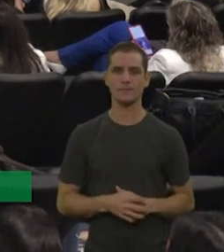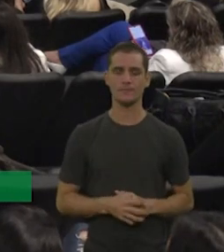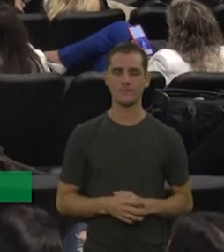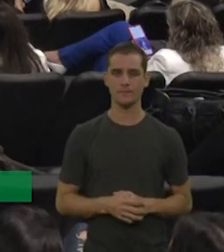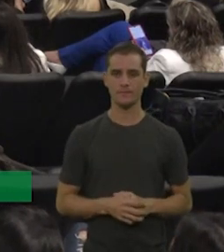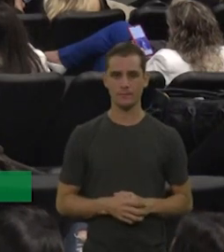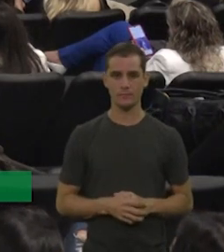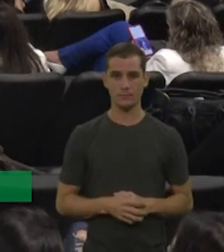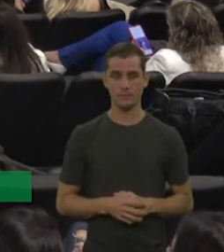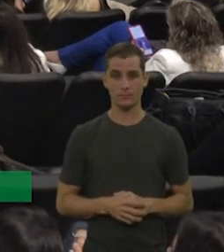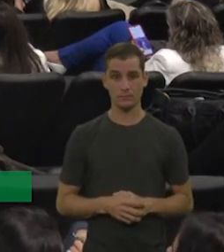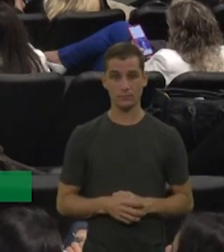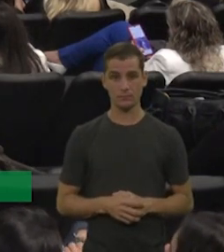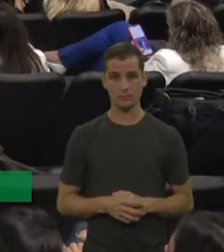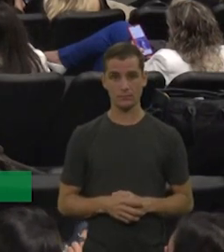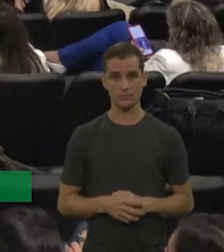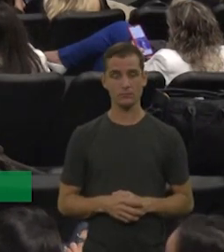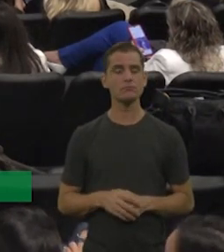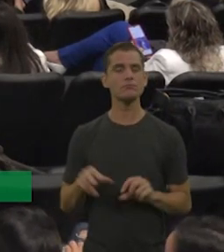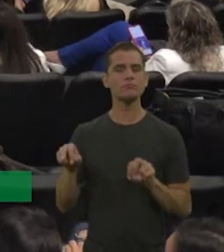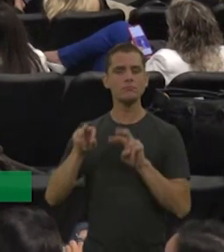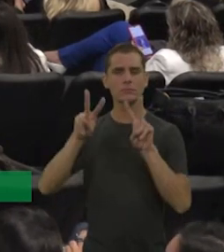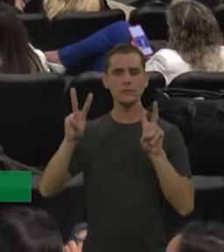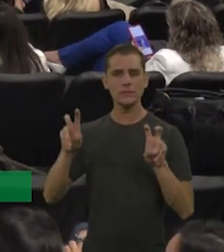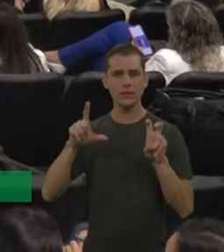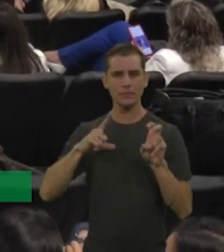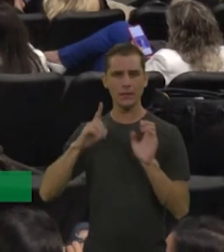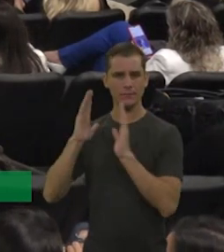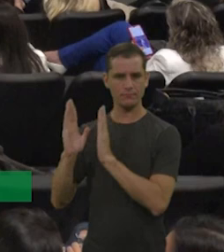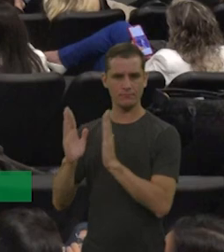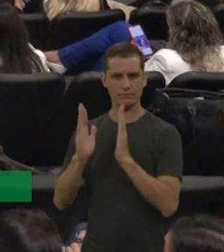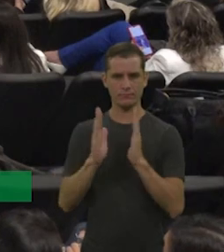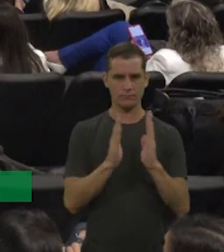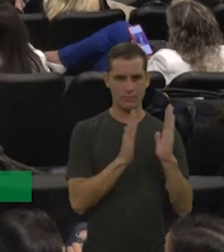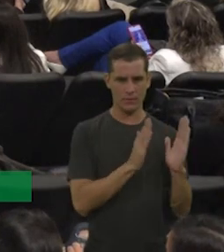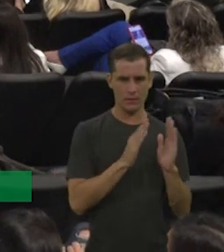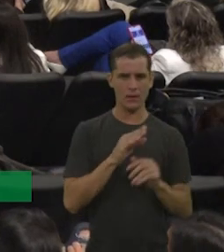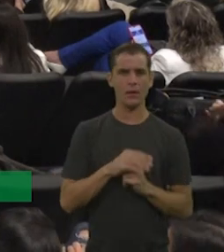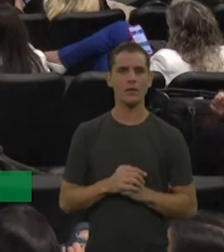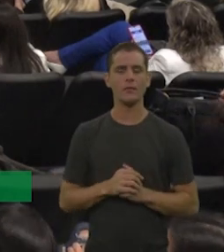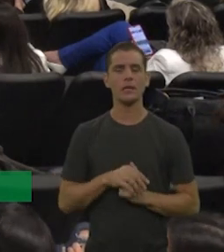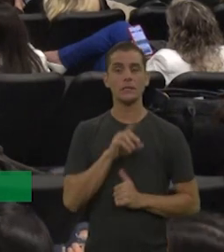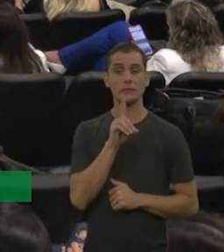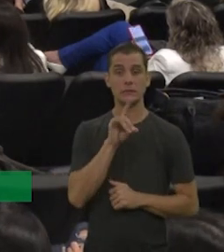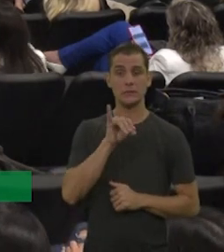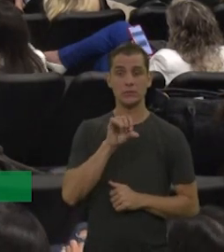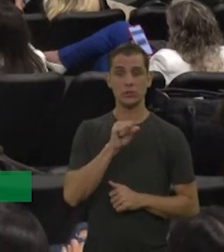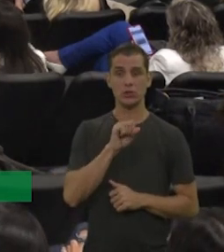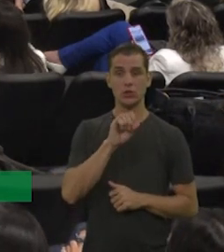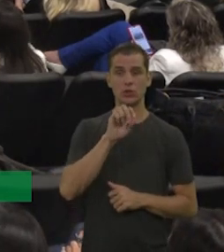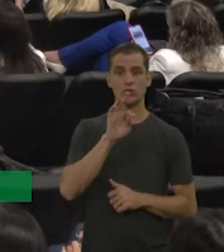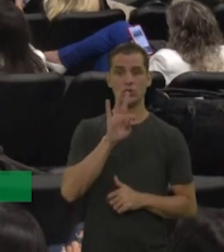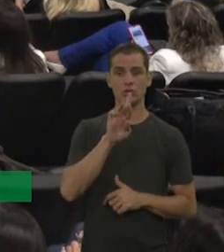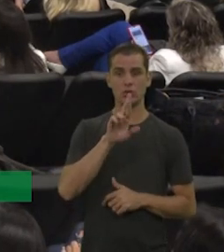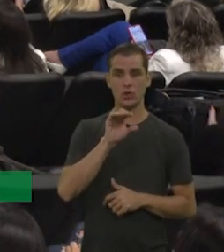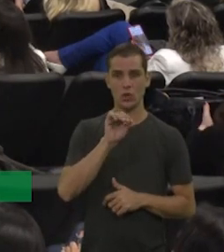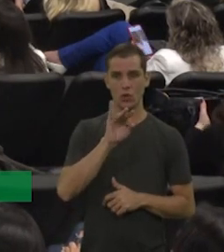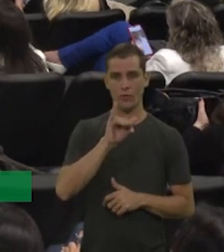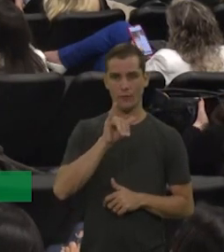Em relação, eu vou dividir a apresentação em lipodistrofia, que é o tema principal da aula.